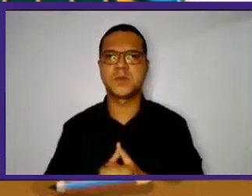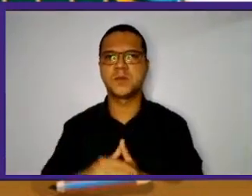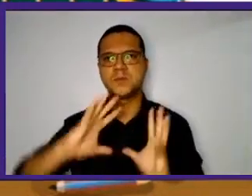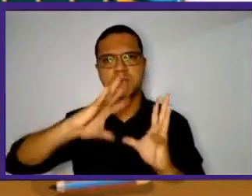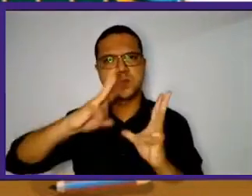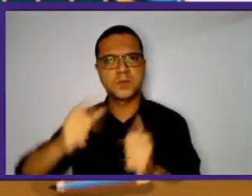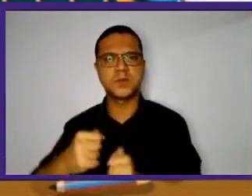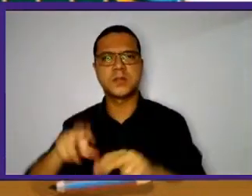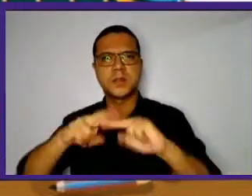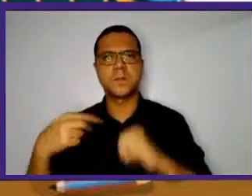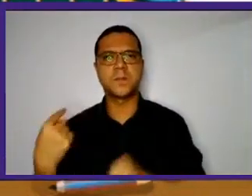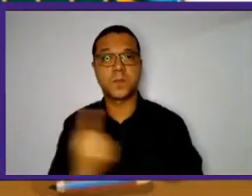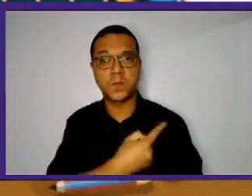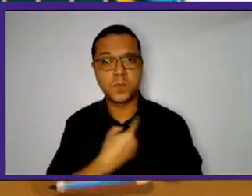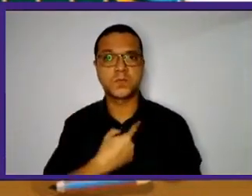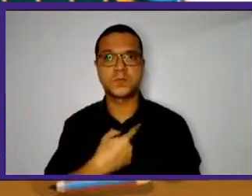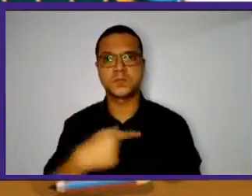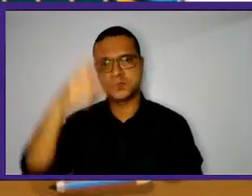humanos.